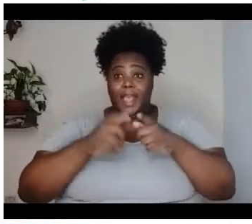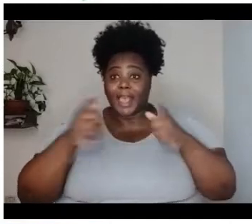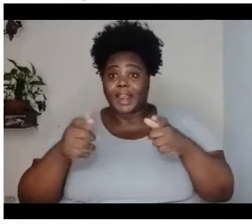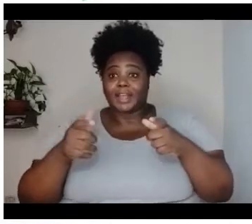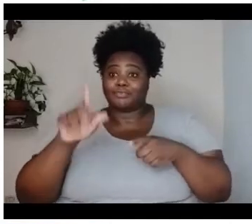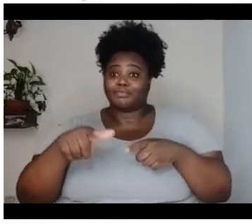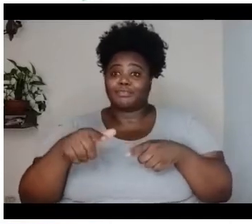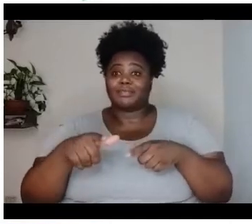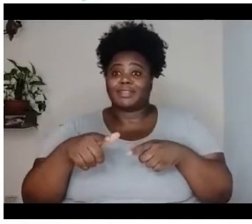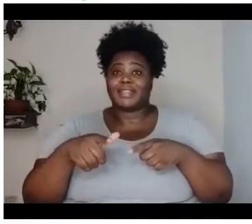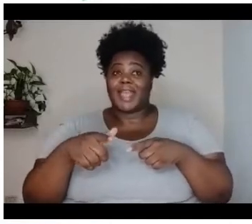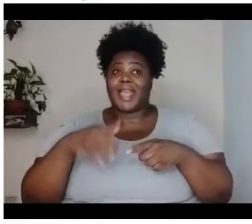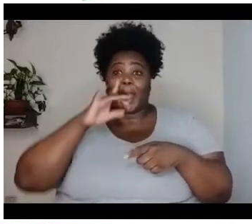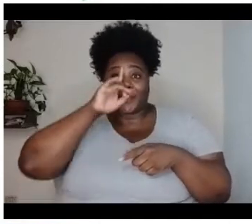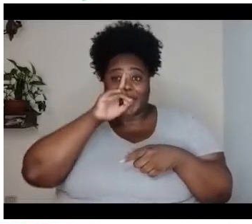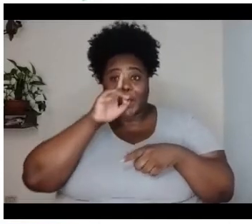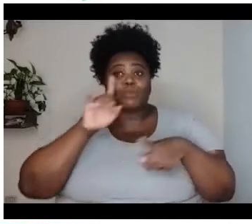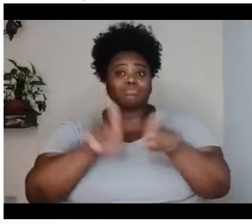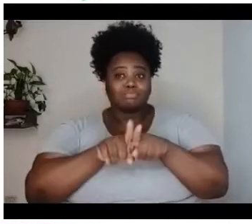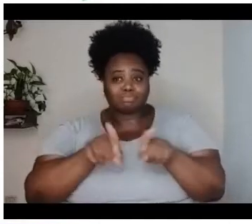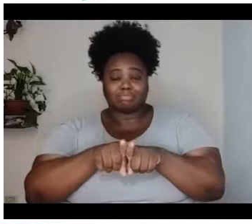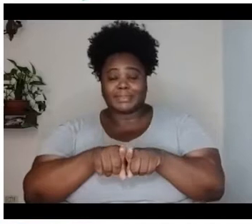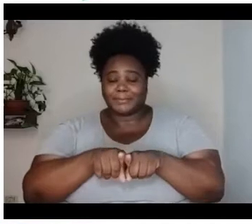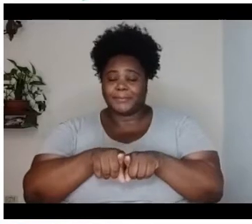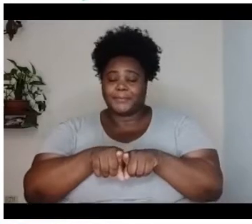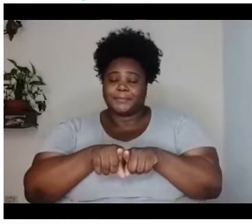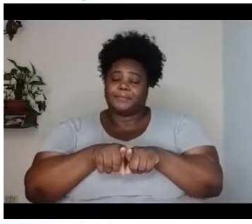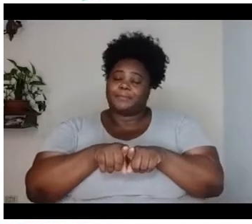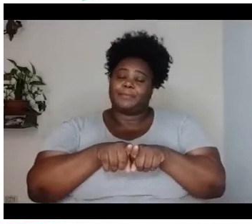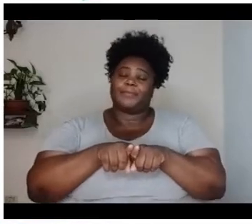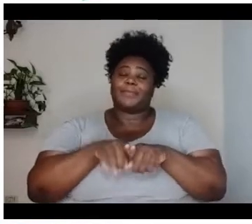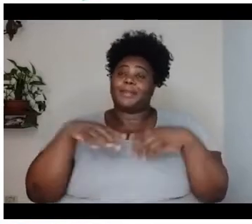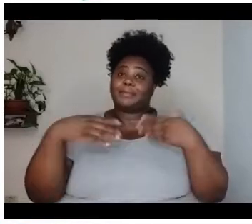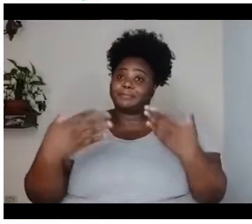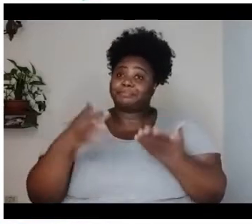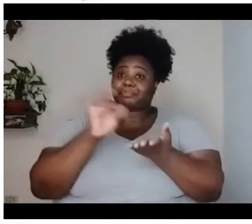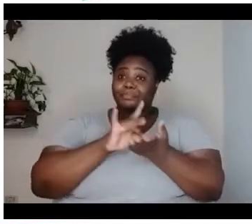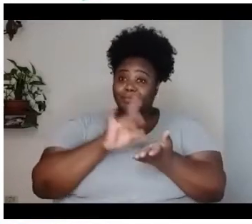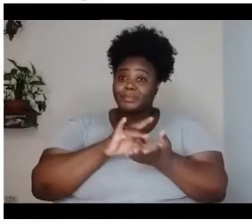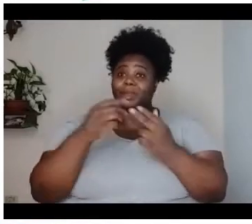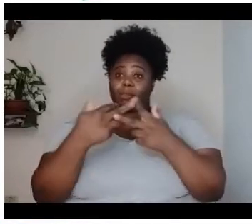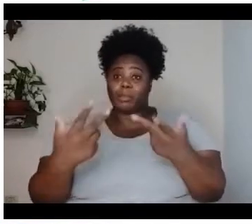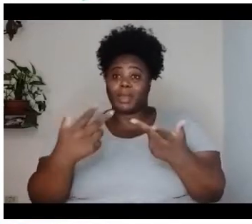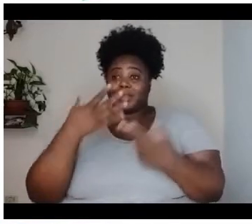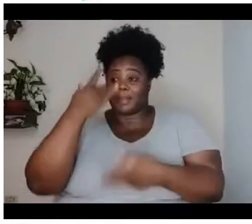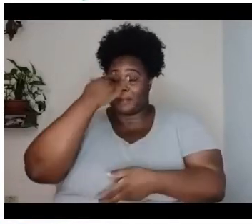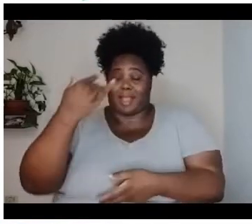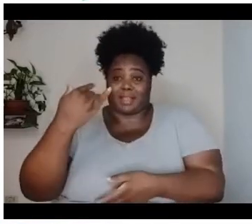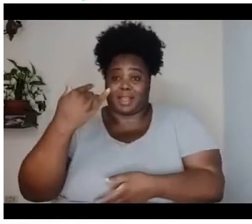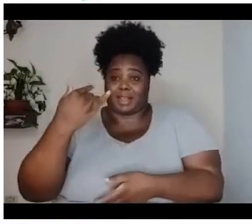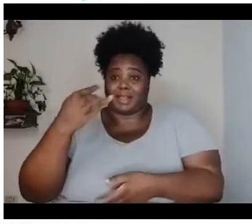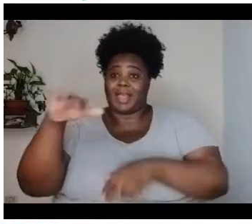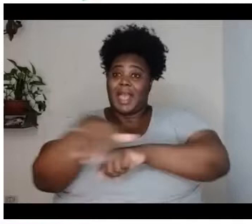um risco muito grande, e isso realmente é uma coisa que me atrai. A rua